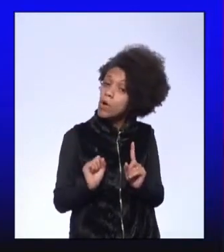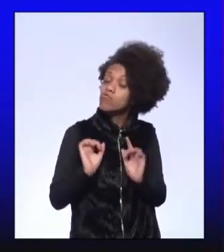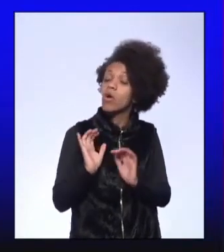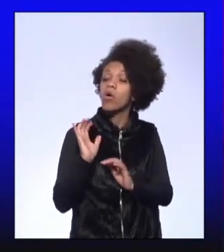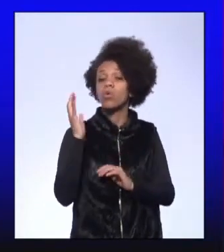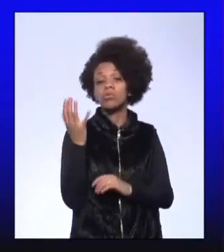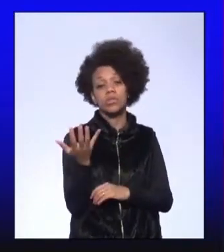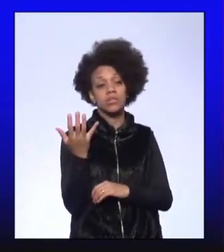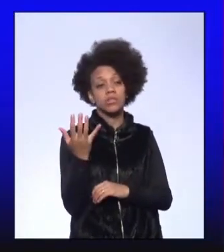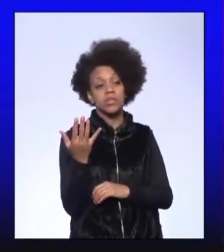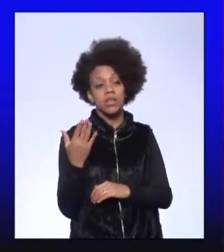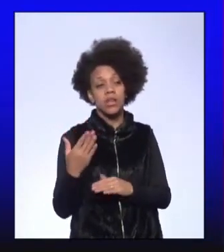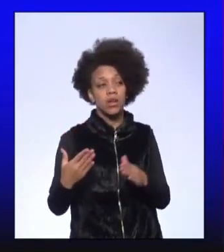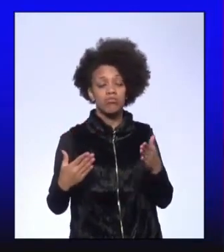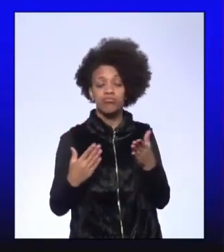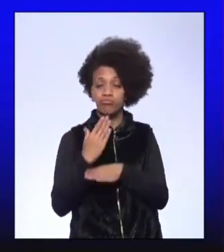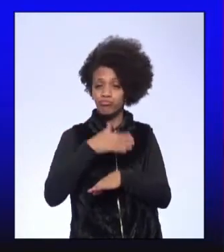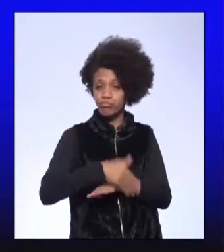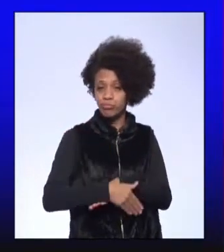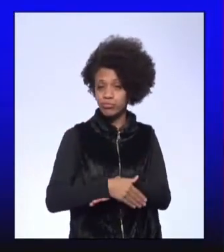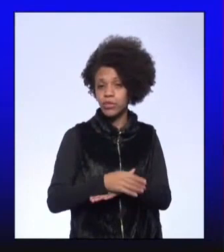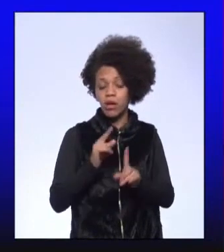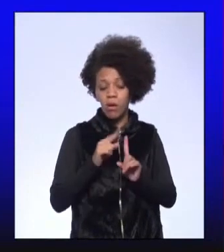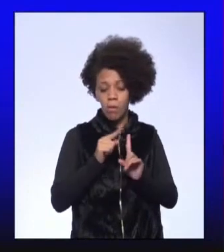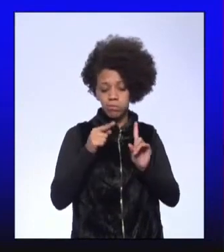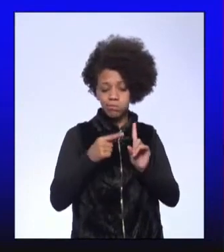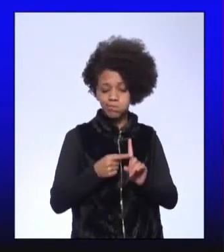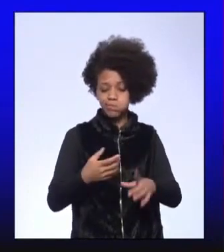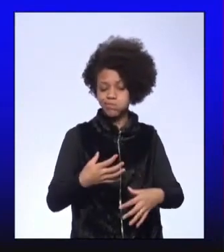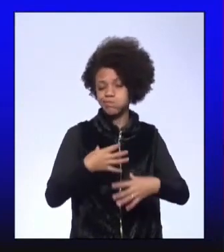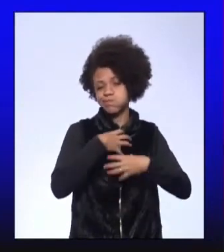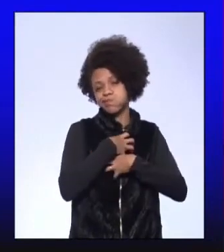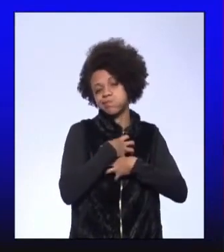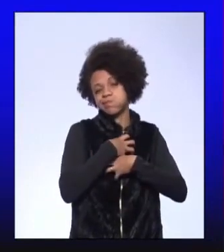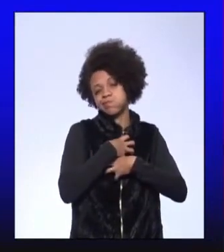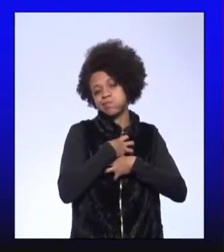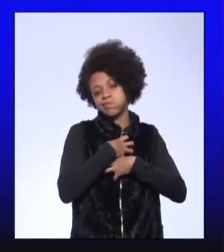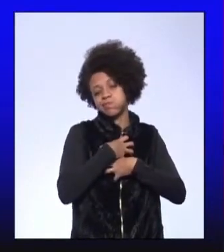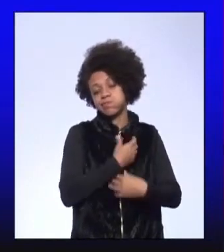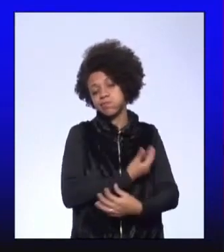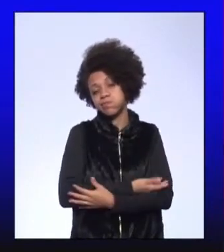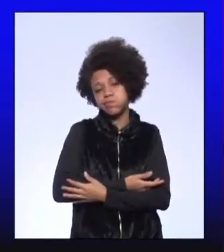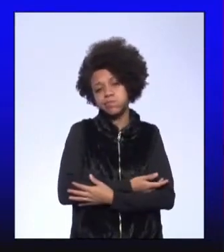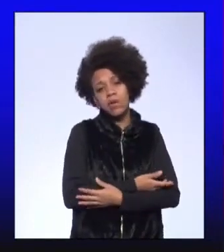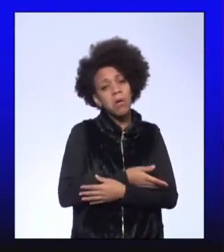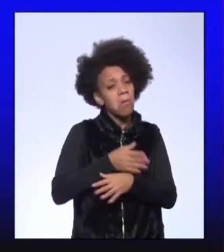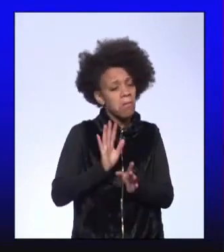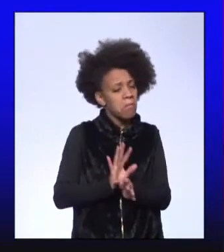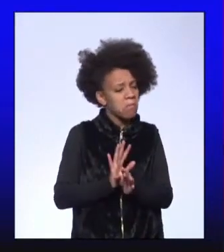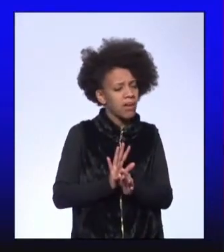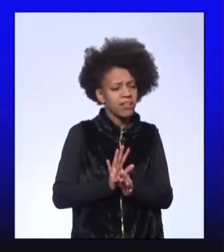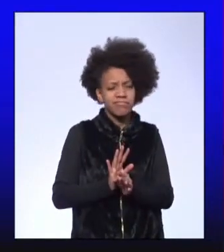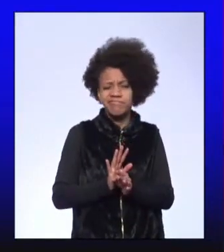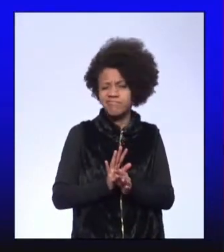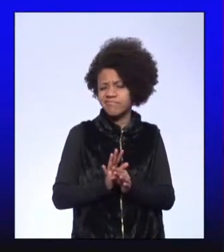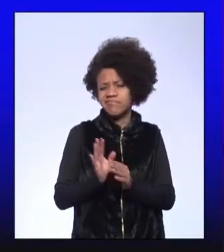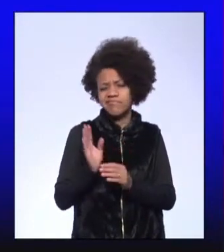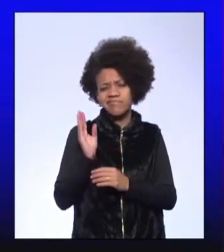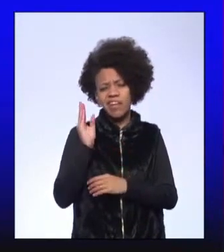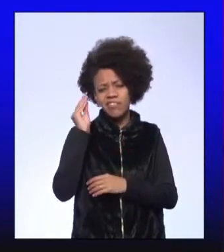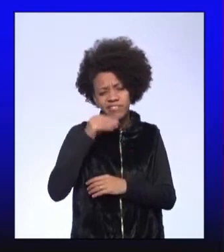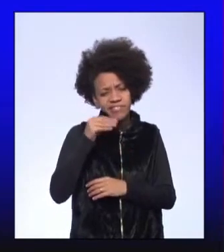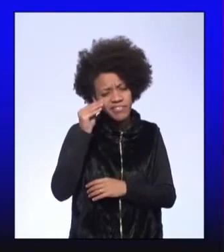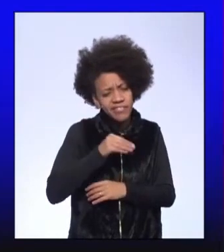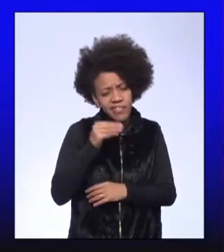eventualmente ultrapassar a barreira placentária e acometer o feto dentro do útero, mas têm sido raros